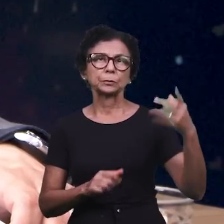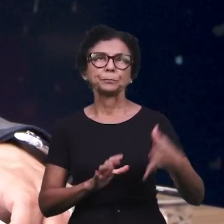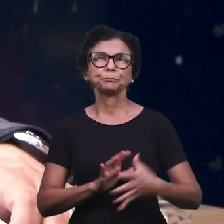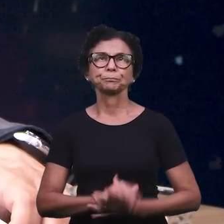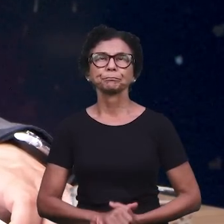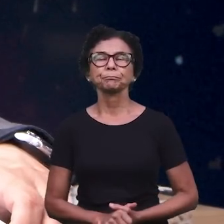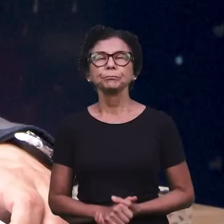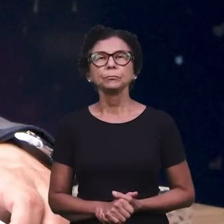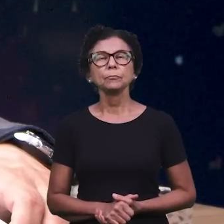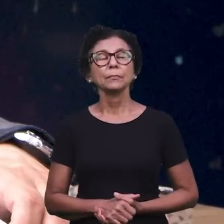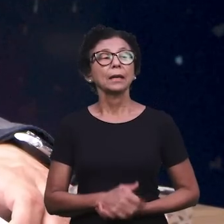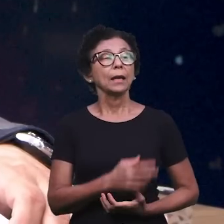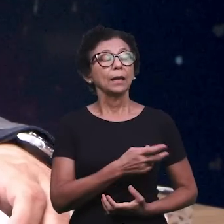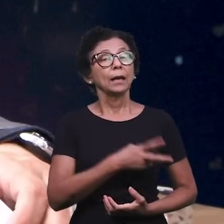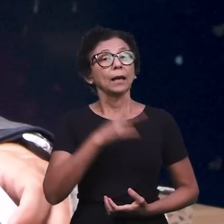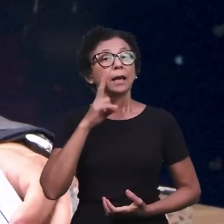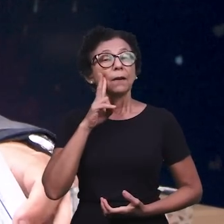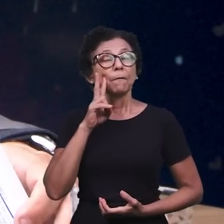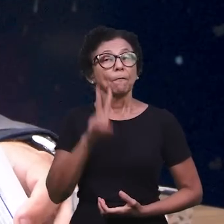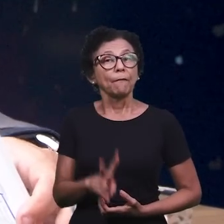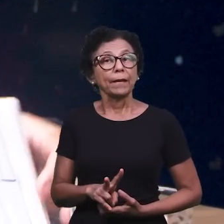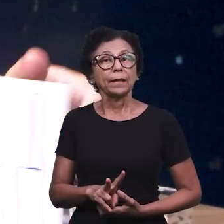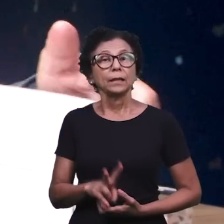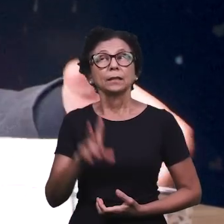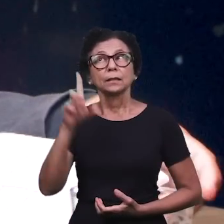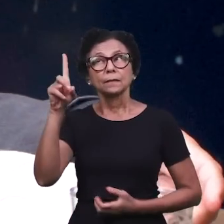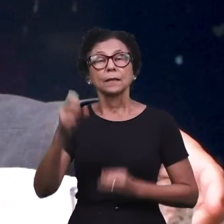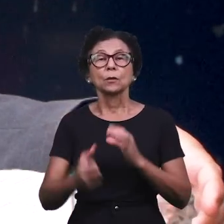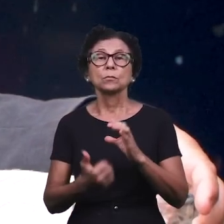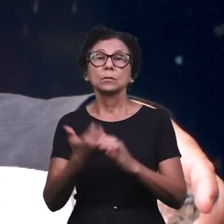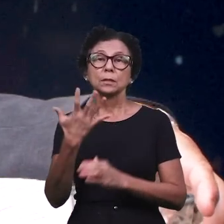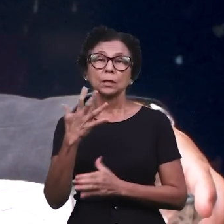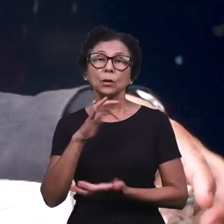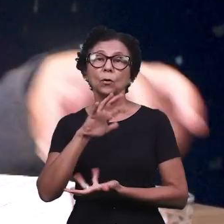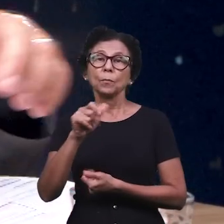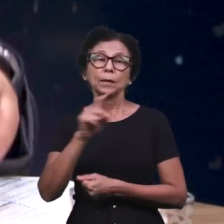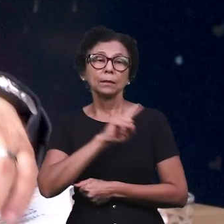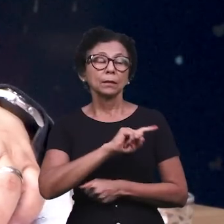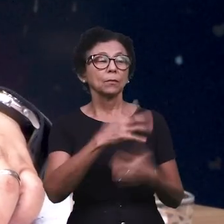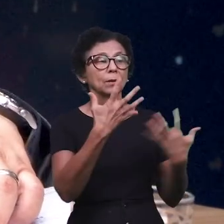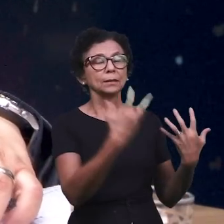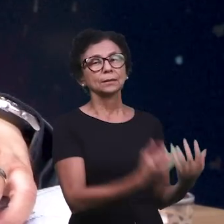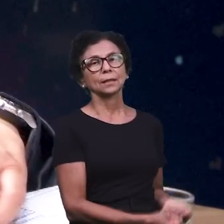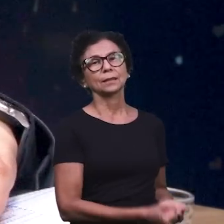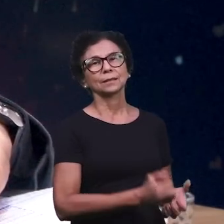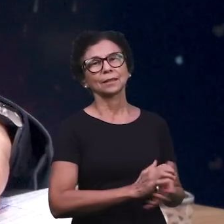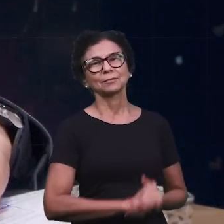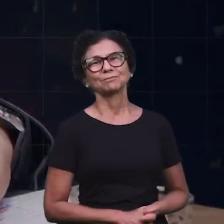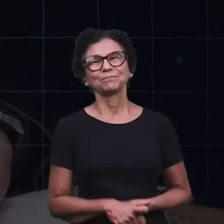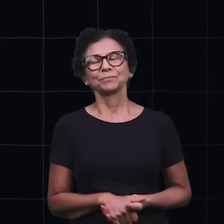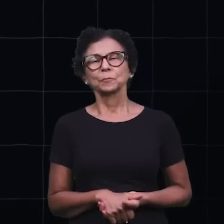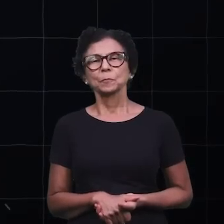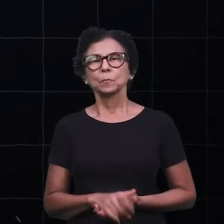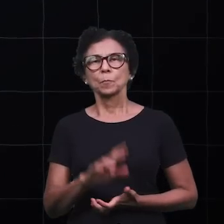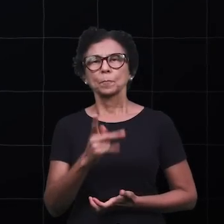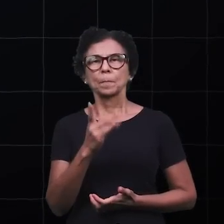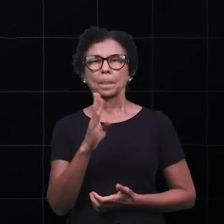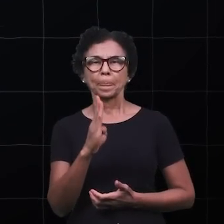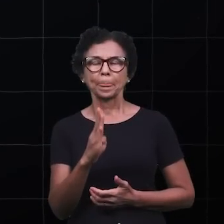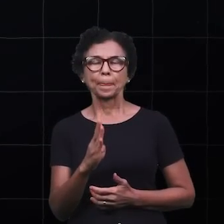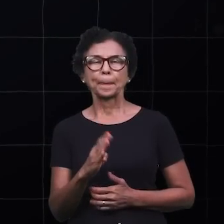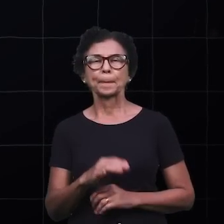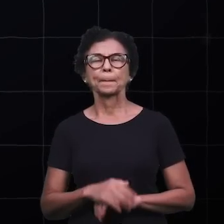falar, reconhecer que Deus criou. E há um texto em Hebreus 11:10 que fala assim,